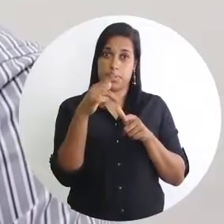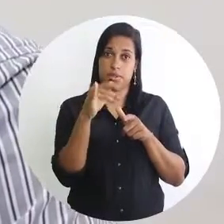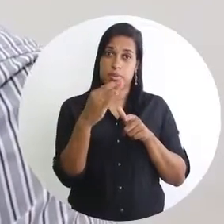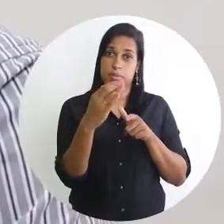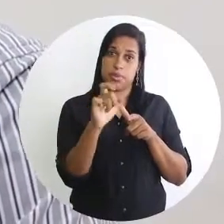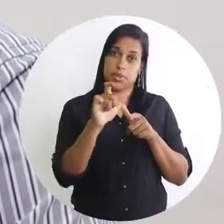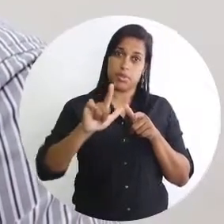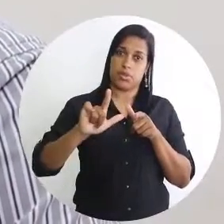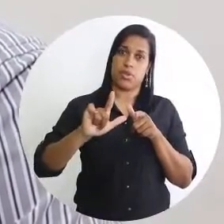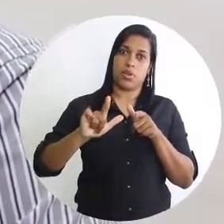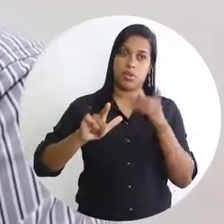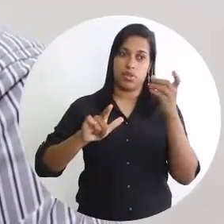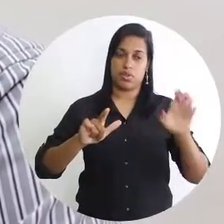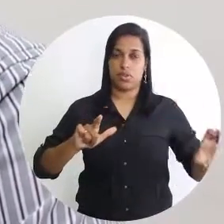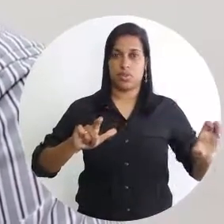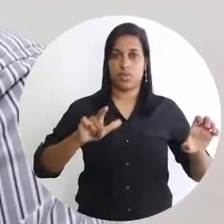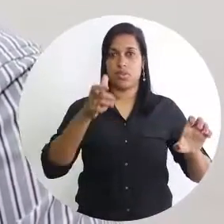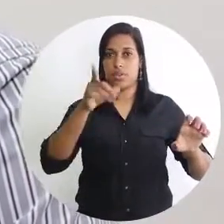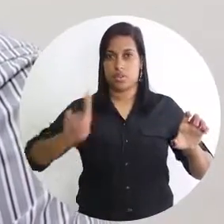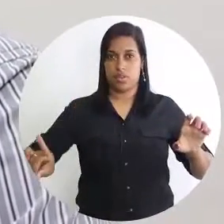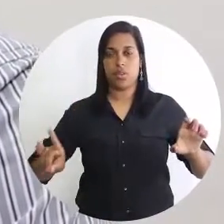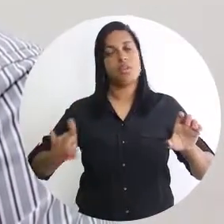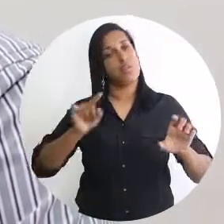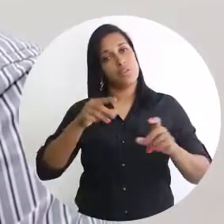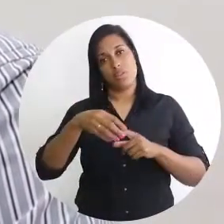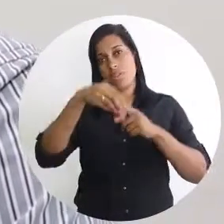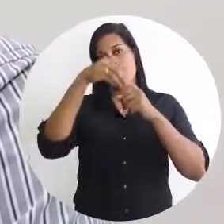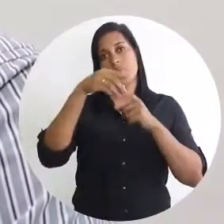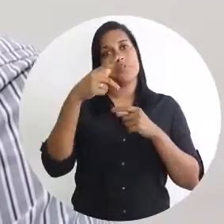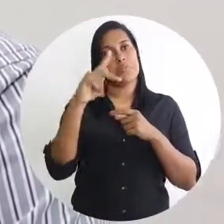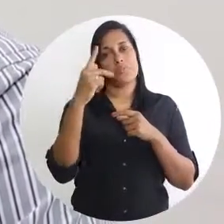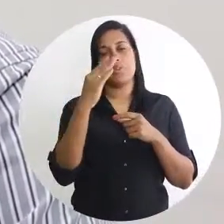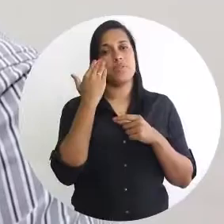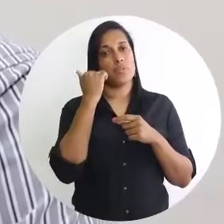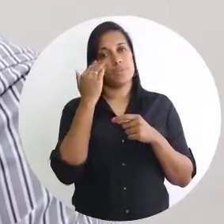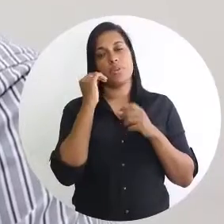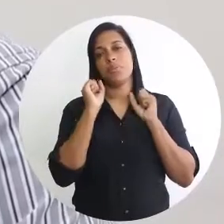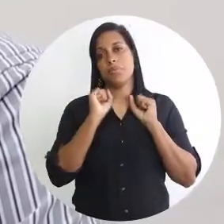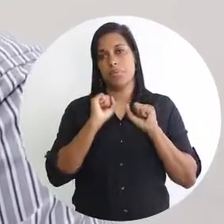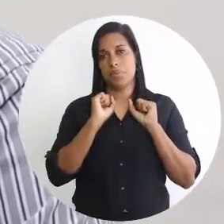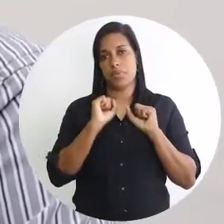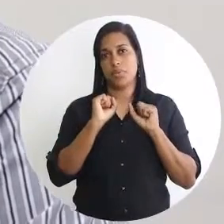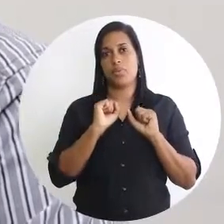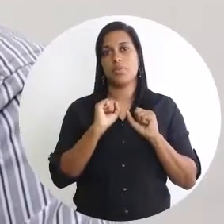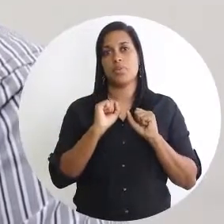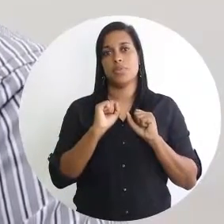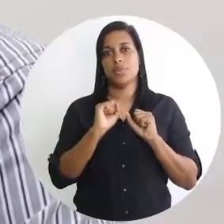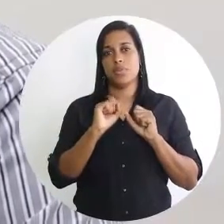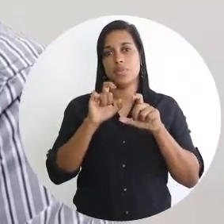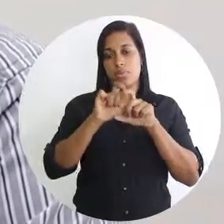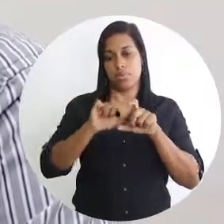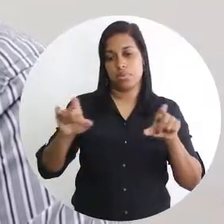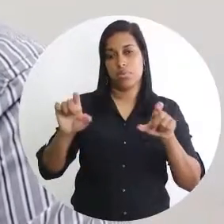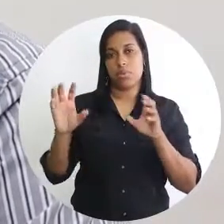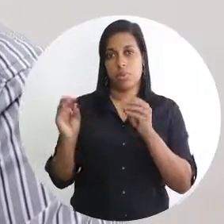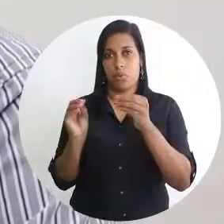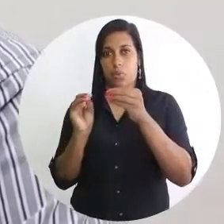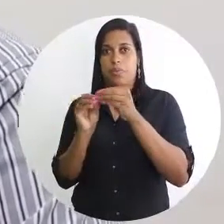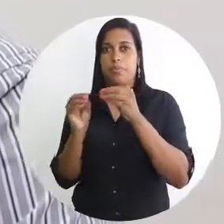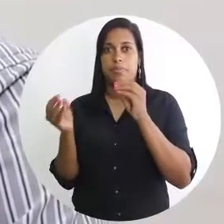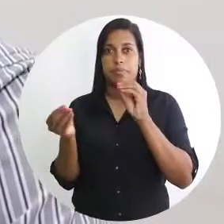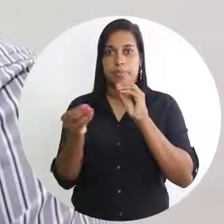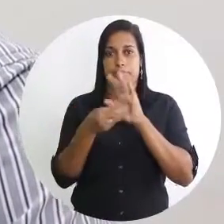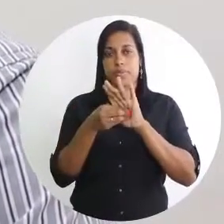margem esquerda. Então você pode fazer essa referência à margem, certo? Você pode dar uma margem para ele não ficar colado